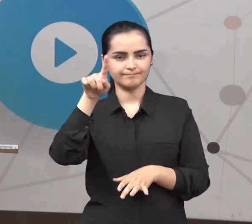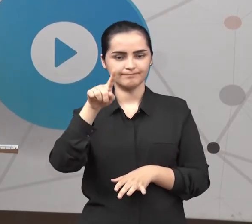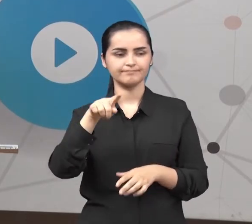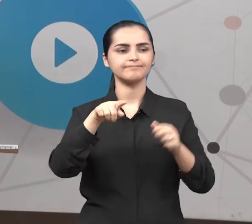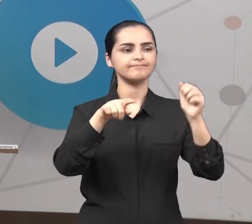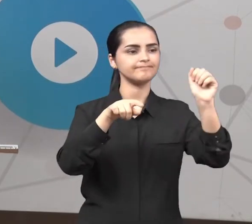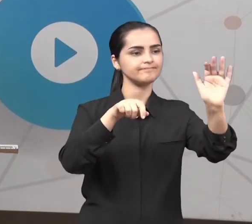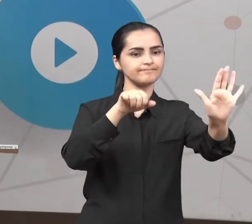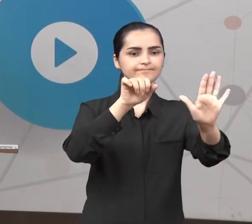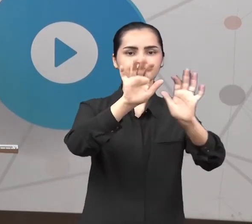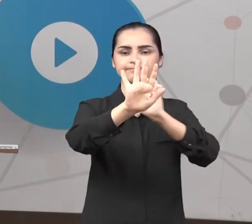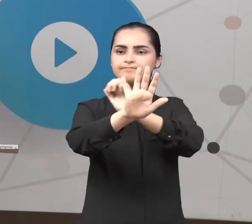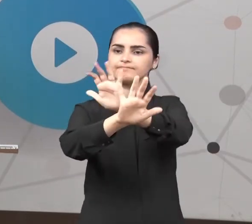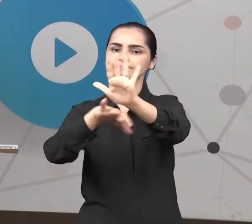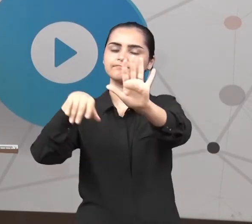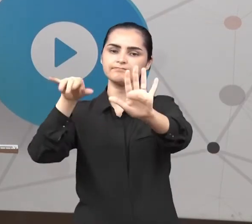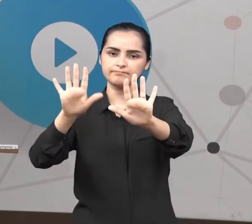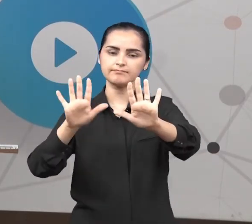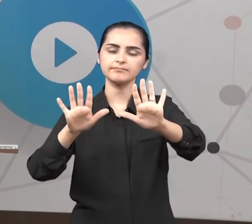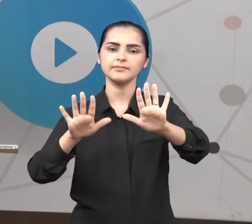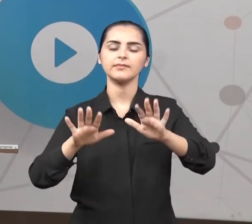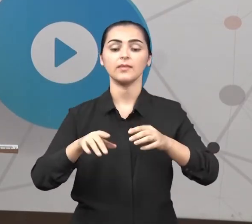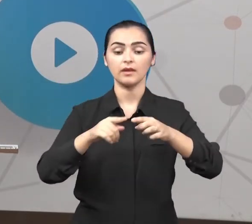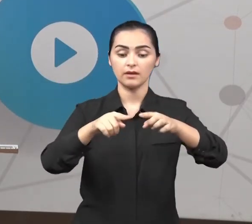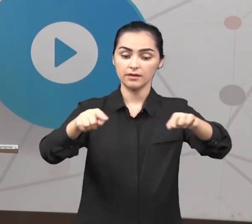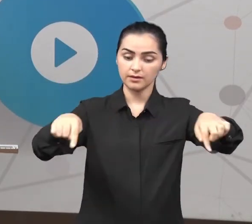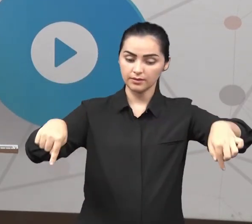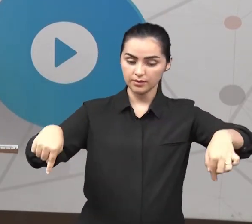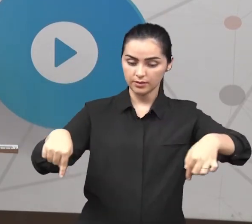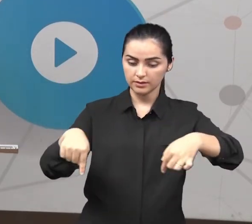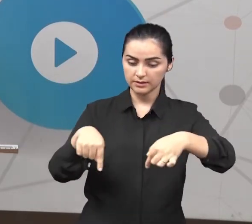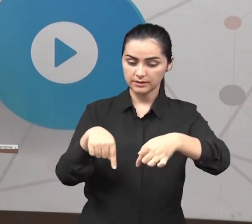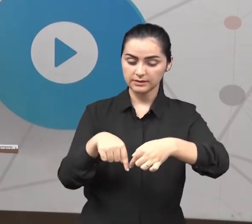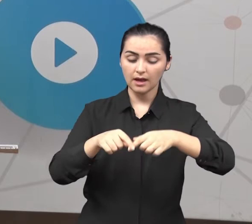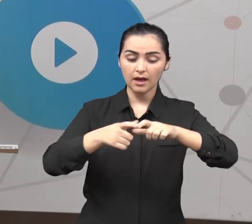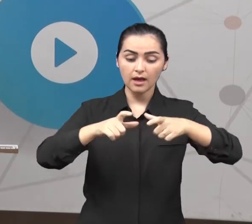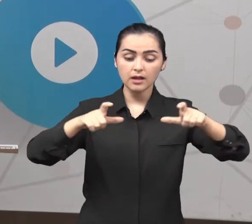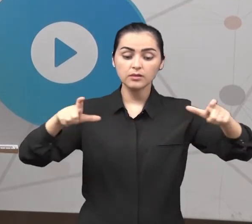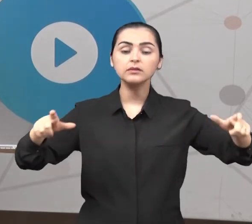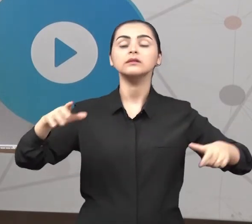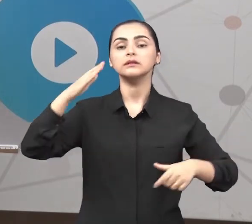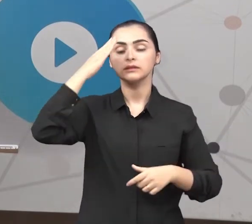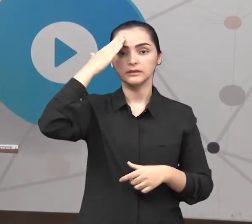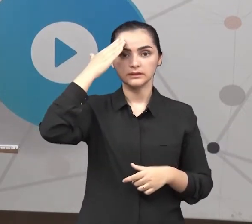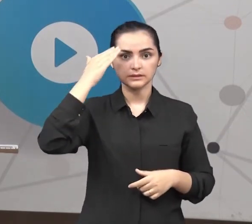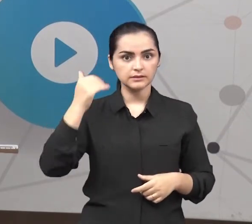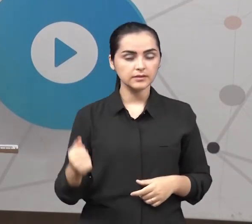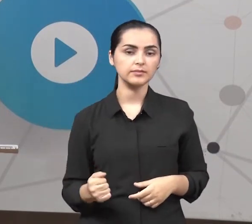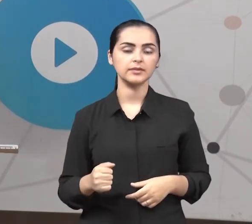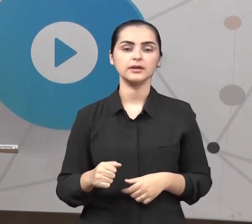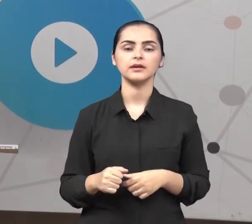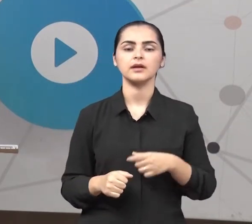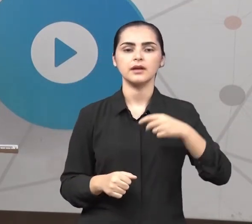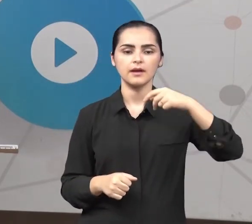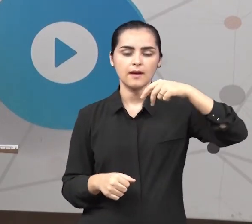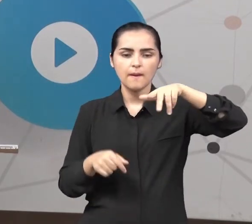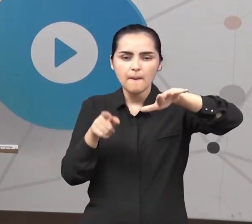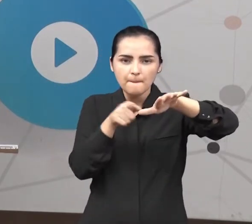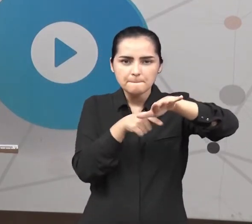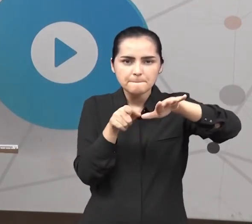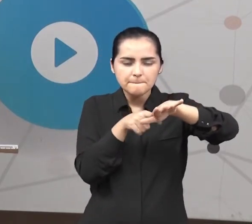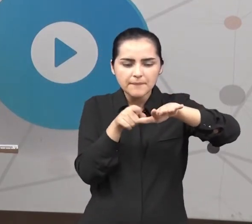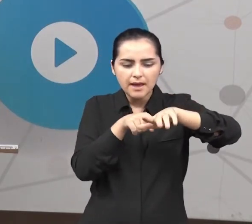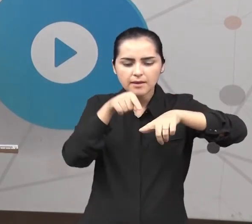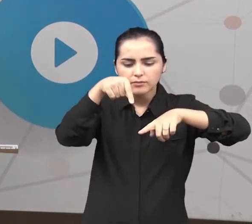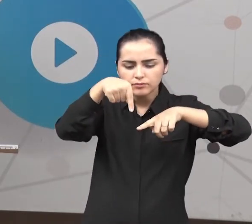o comprimento de uma sala, por exemplo. Colocando um pé após o outro, e nós